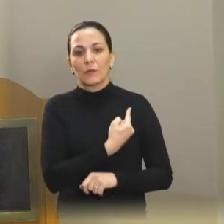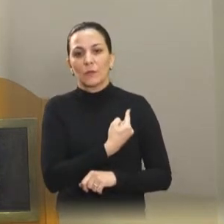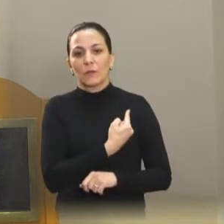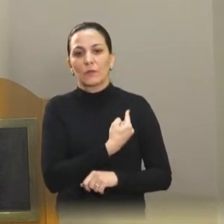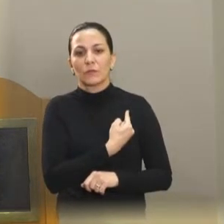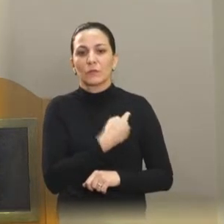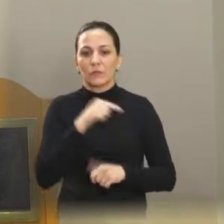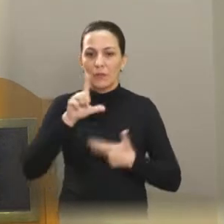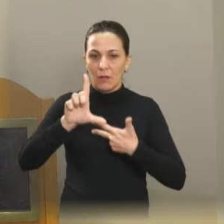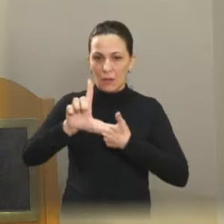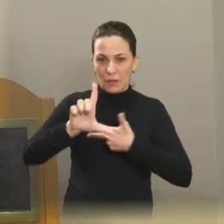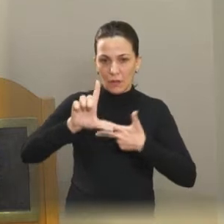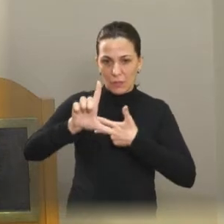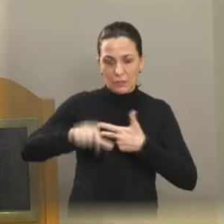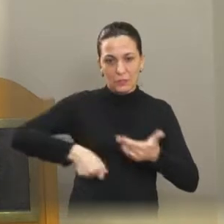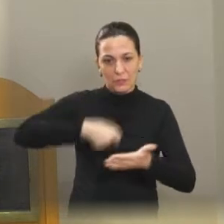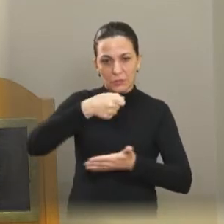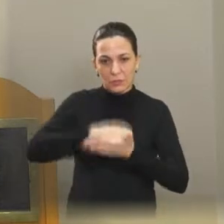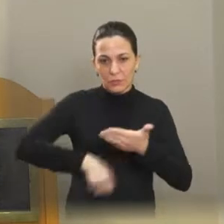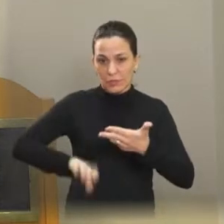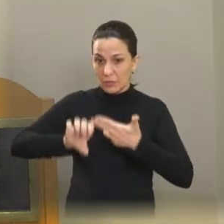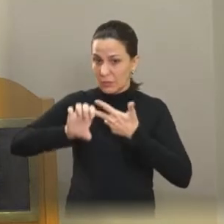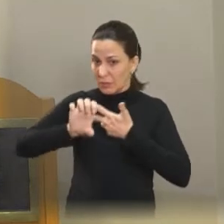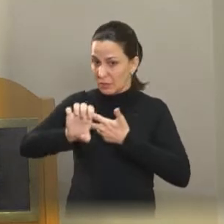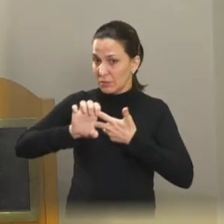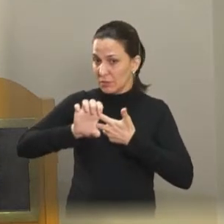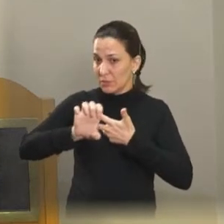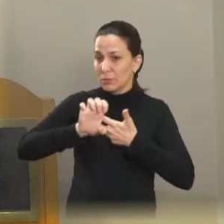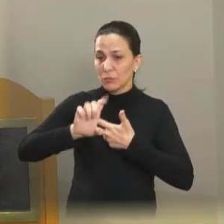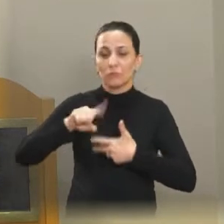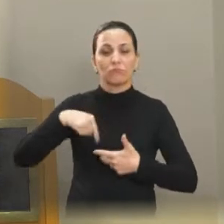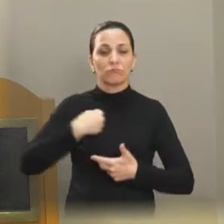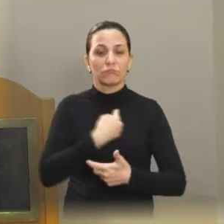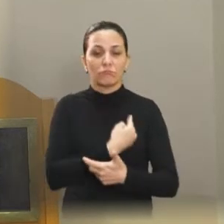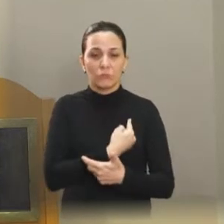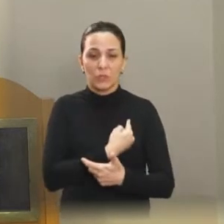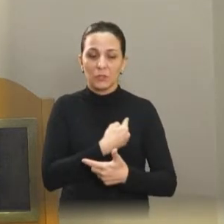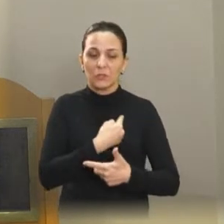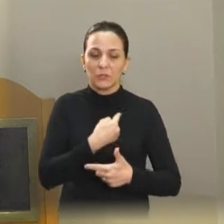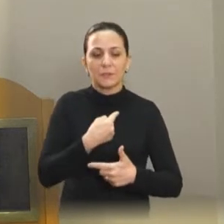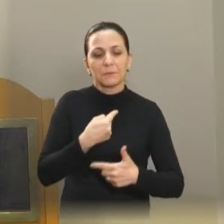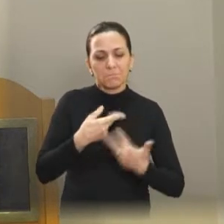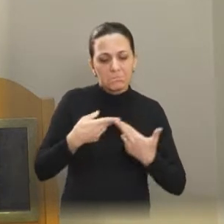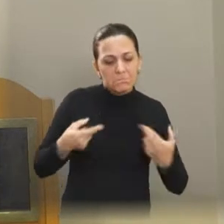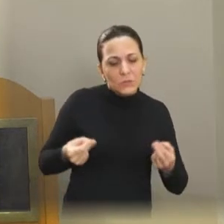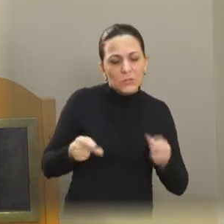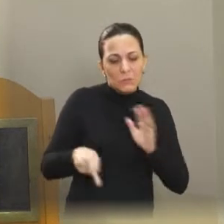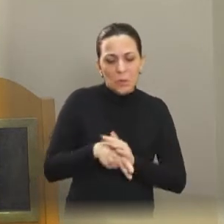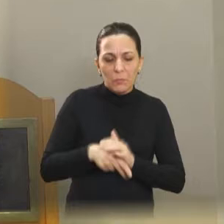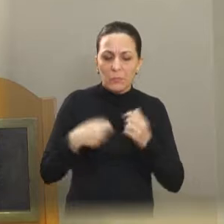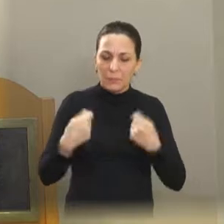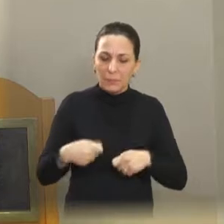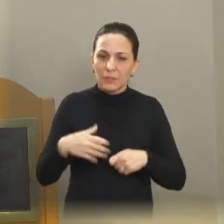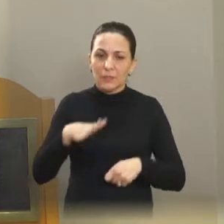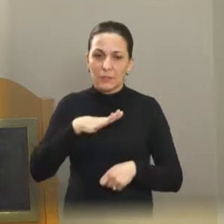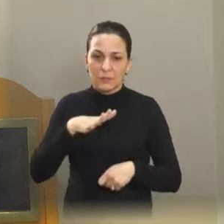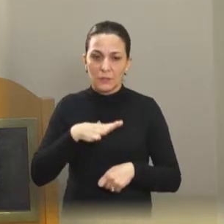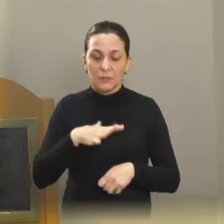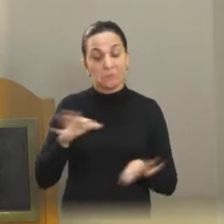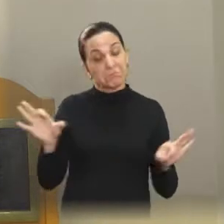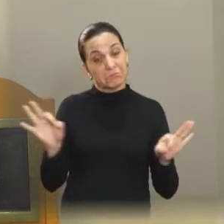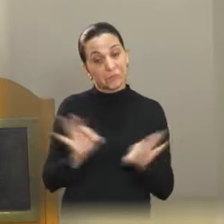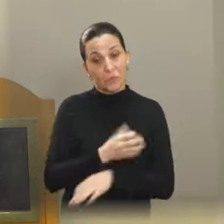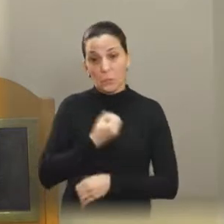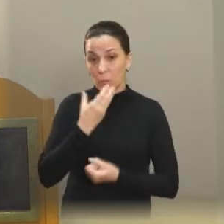Legislativo nós temos que cobrar o Executivo executivo tem que fazer aparelhar cidade para a população é bom gente